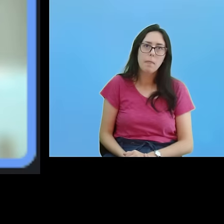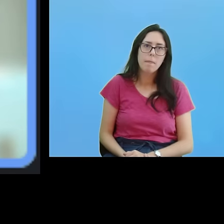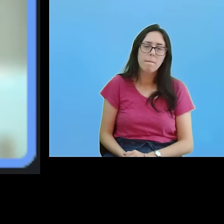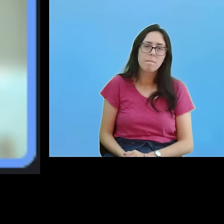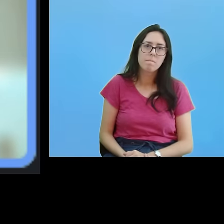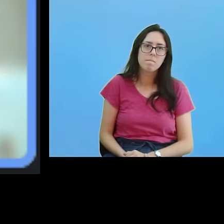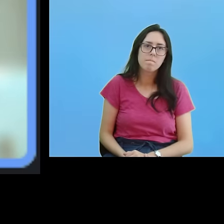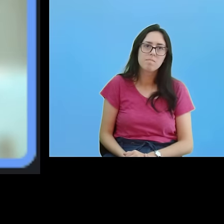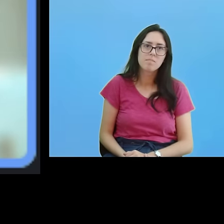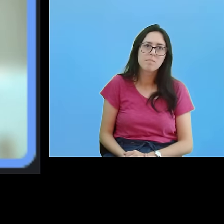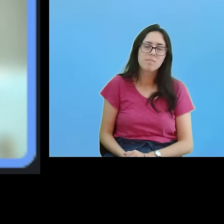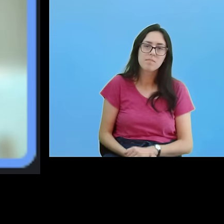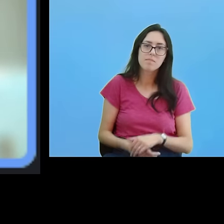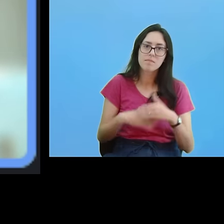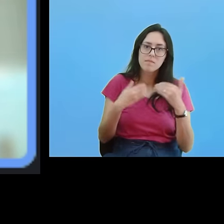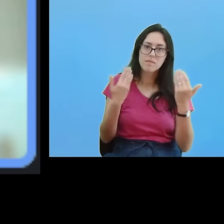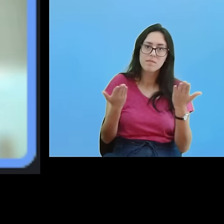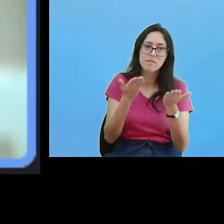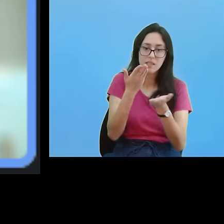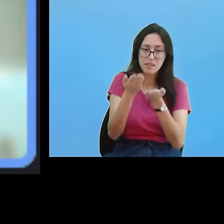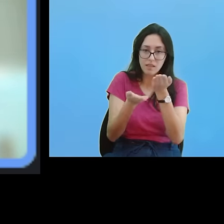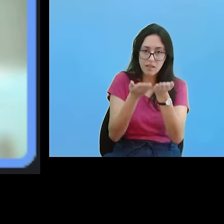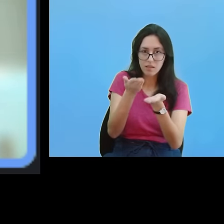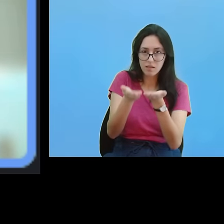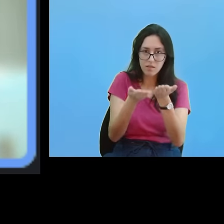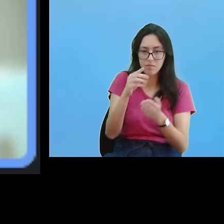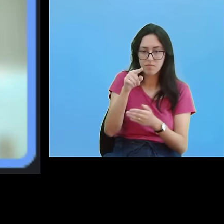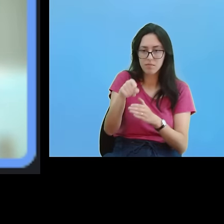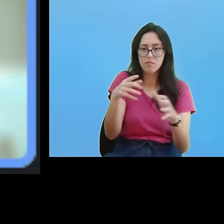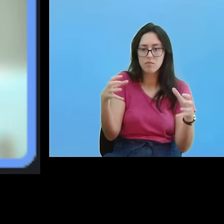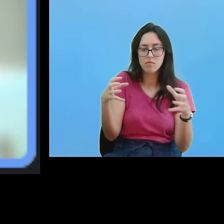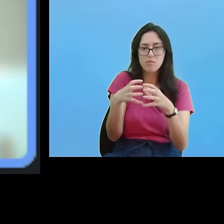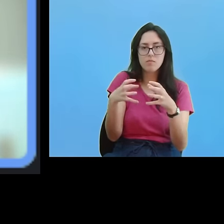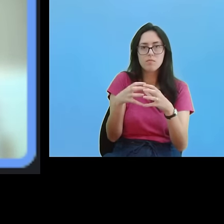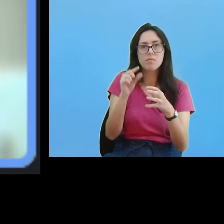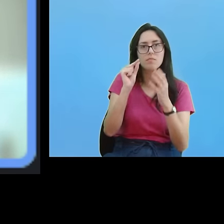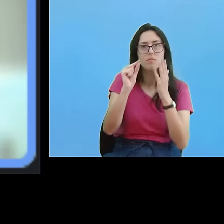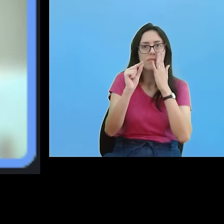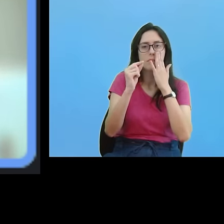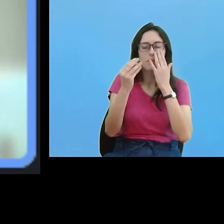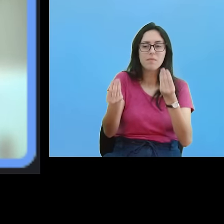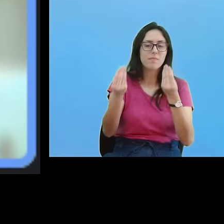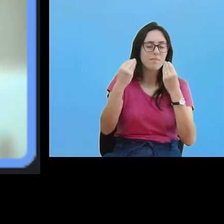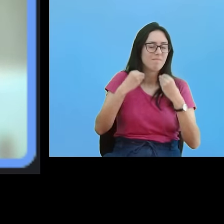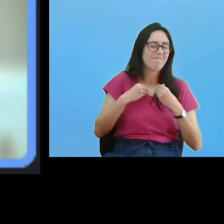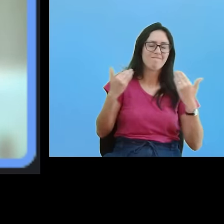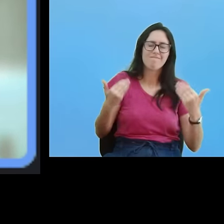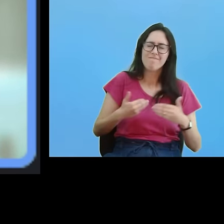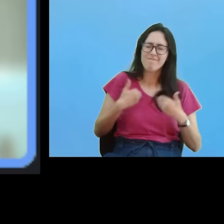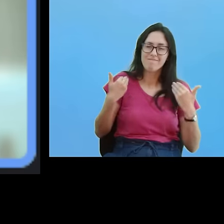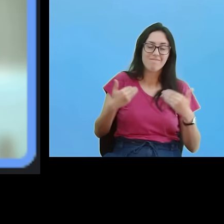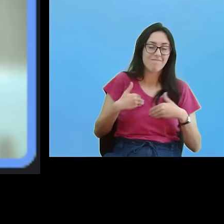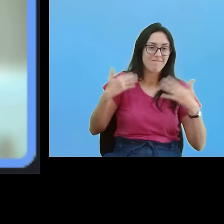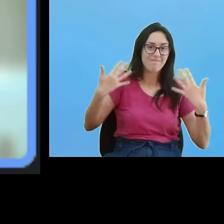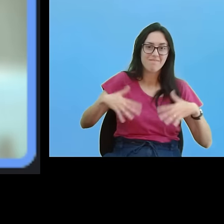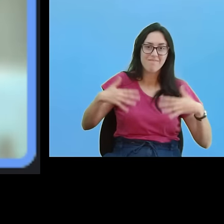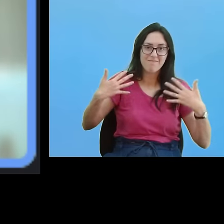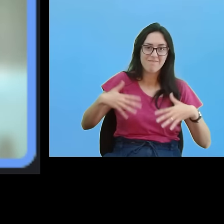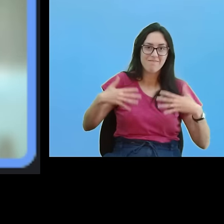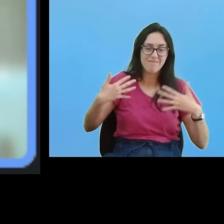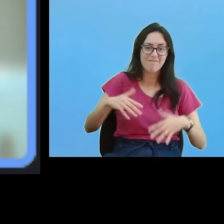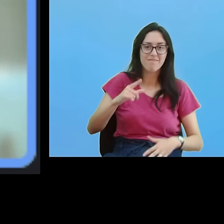Enfim, o atendimento a esse grupo nos traz extrema alegria, porque aqui há uma foto, né,